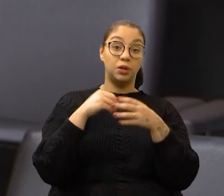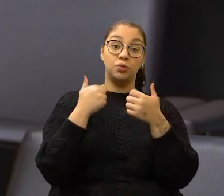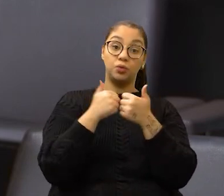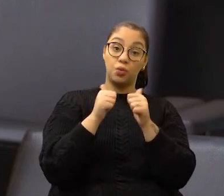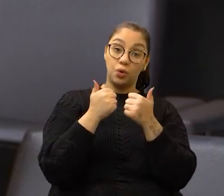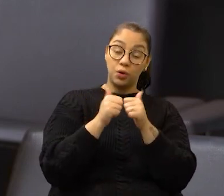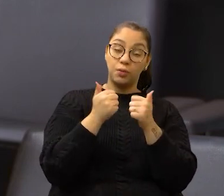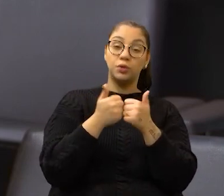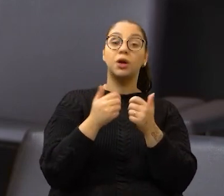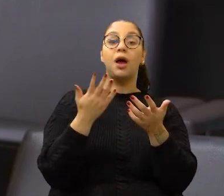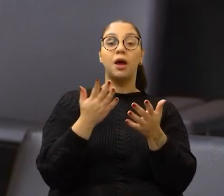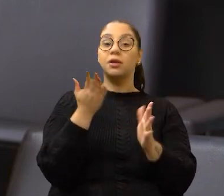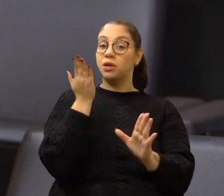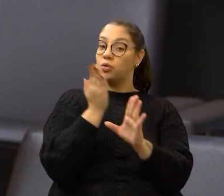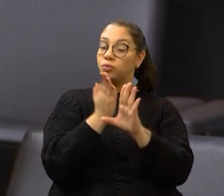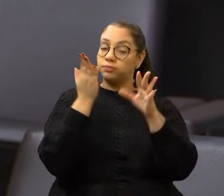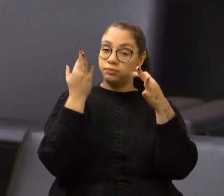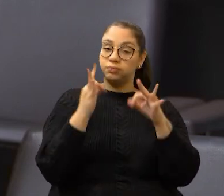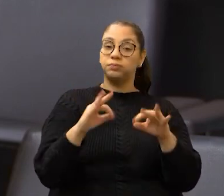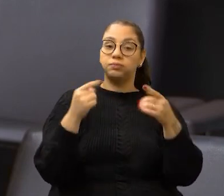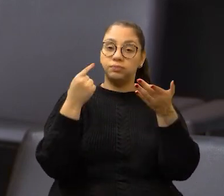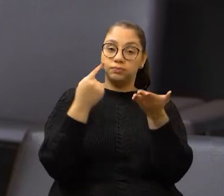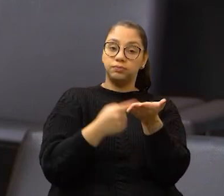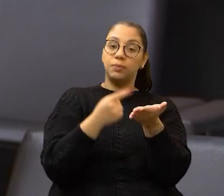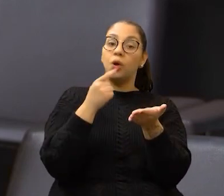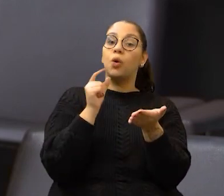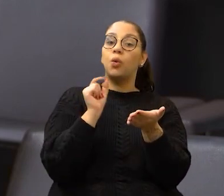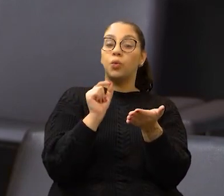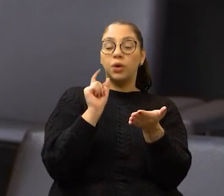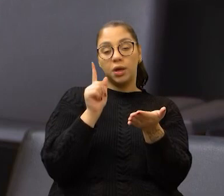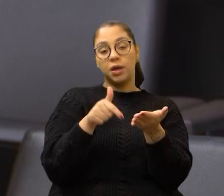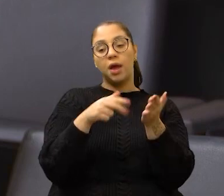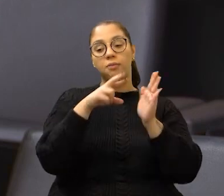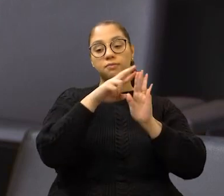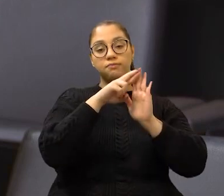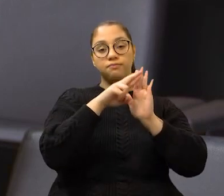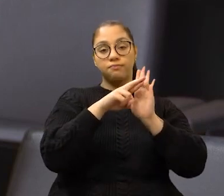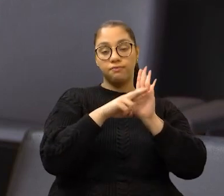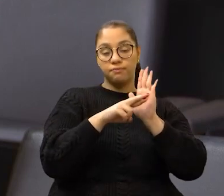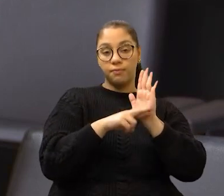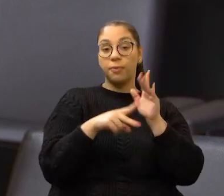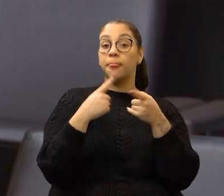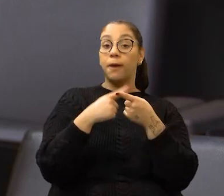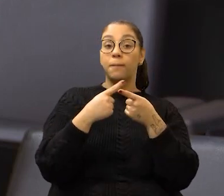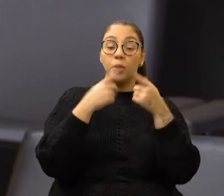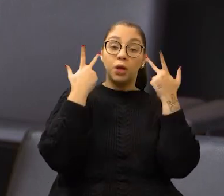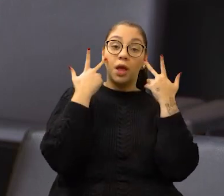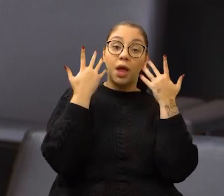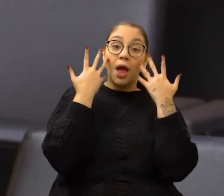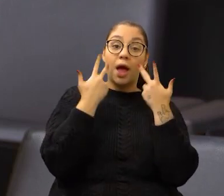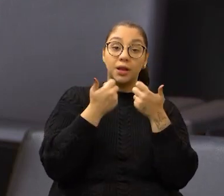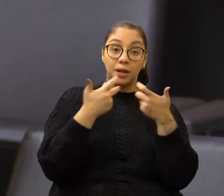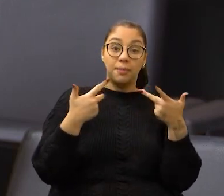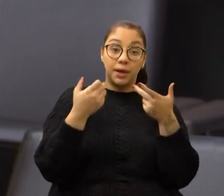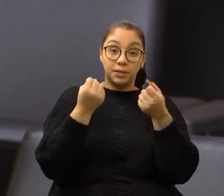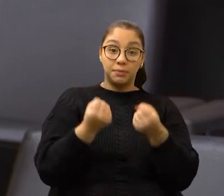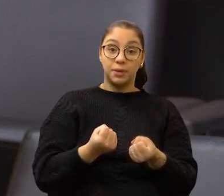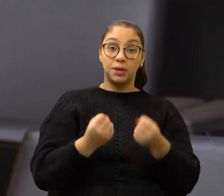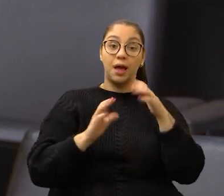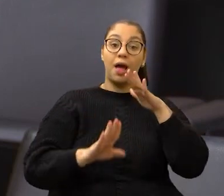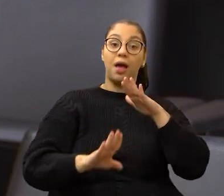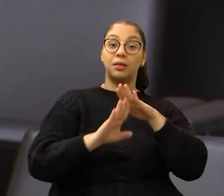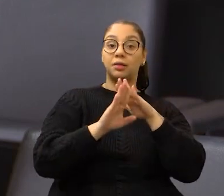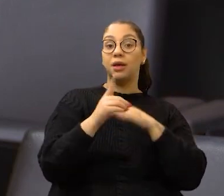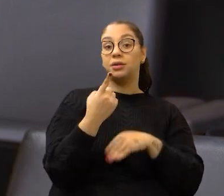ônibus, e chegamos ao denominador comum através das normas, né, por conta do animal pesar